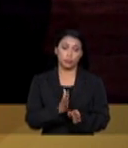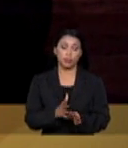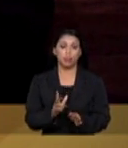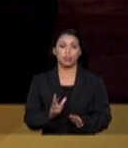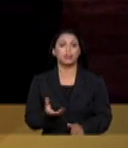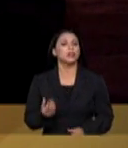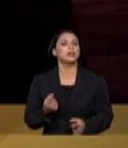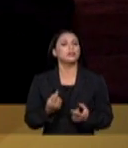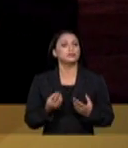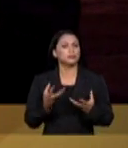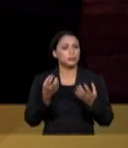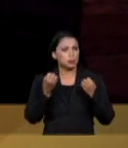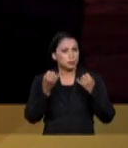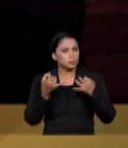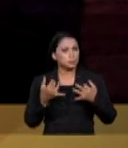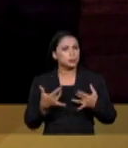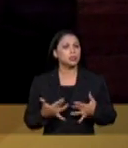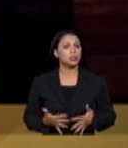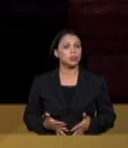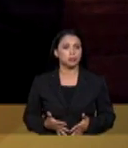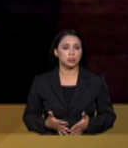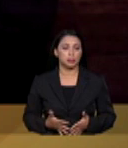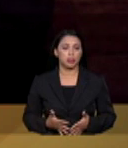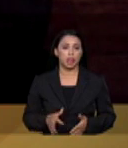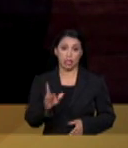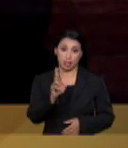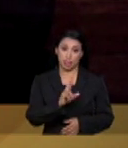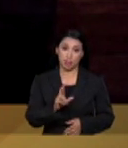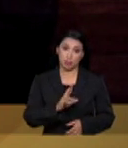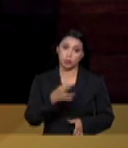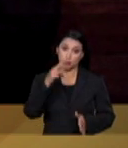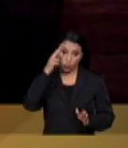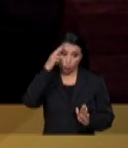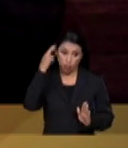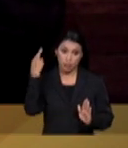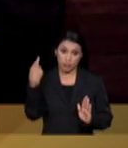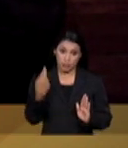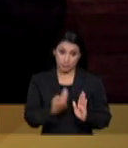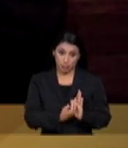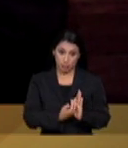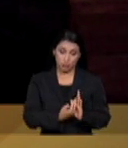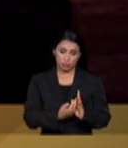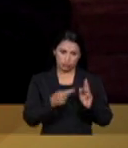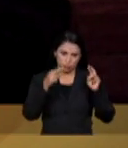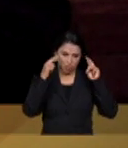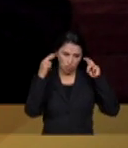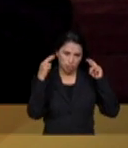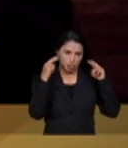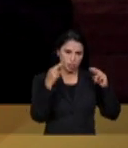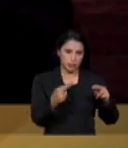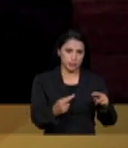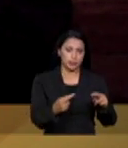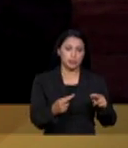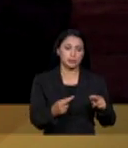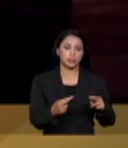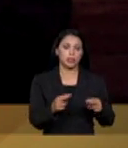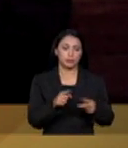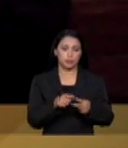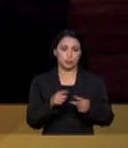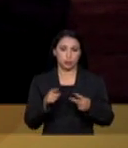e pelas quais com a devida a existência dessas duas condições